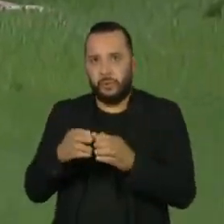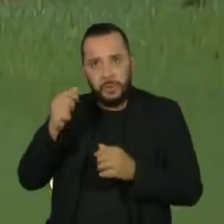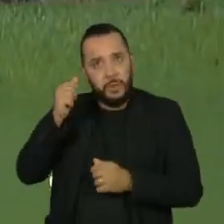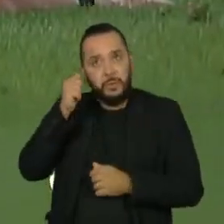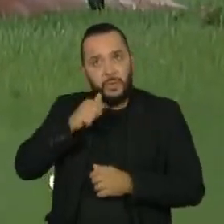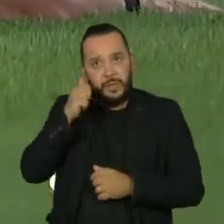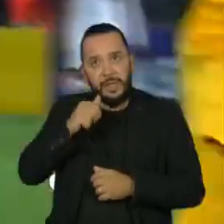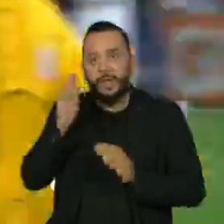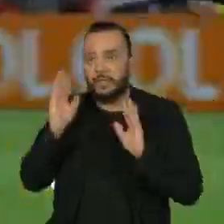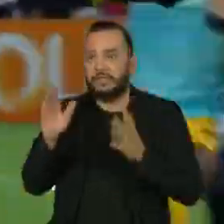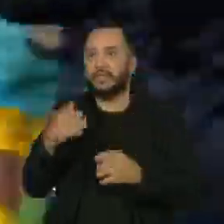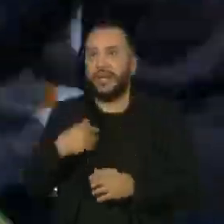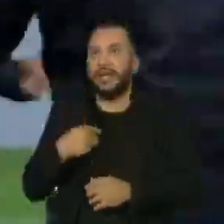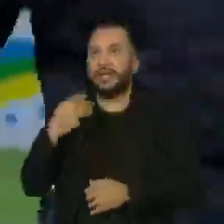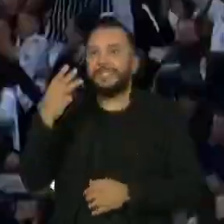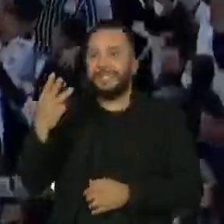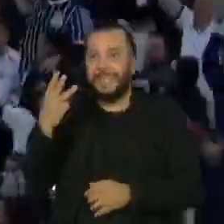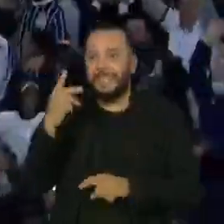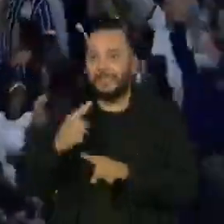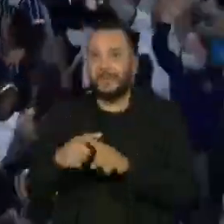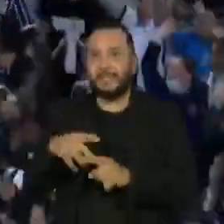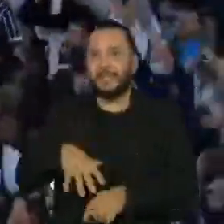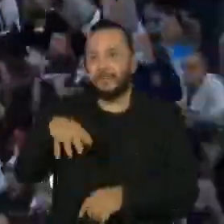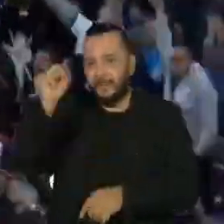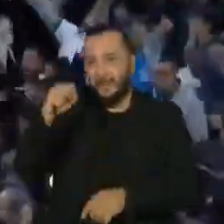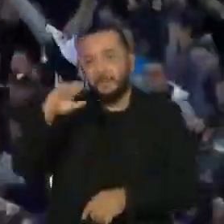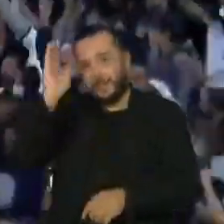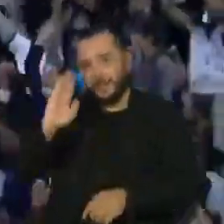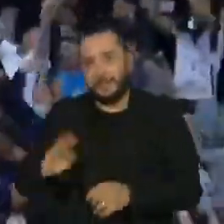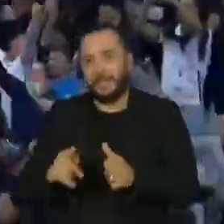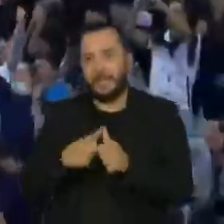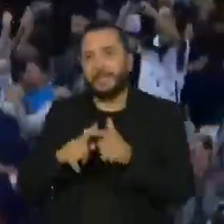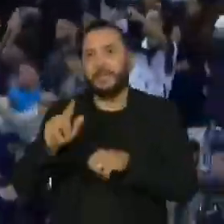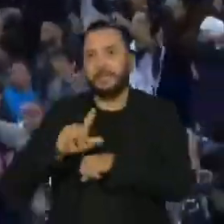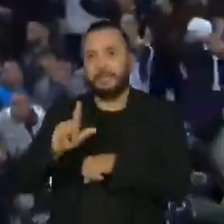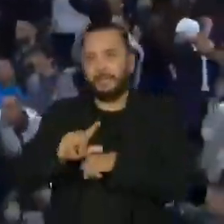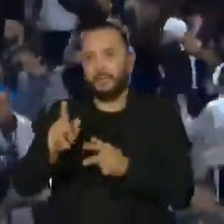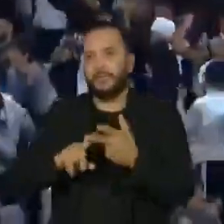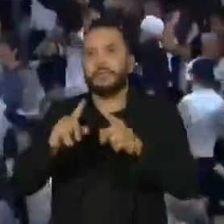Timão fecha o ano com a tríplice coroa, Brasileiro, Libertadores e Campeonato Paulista.